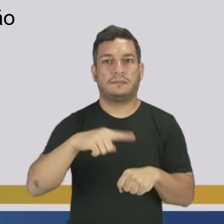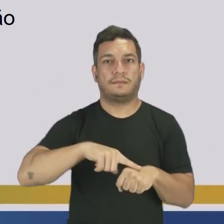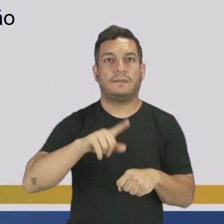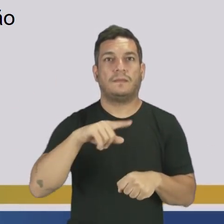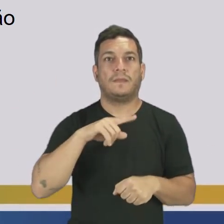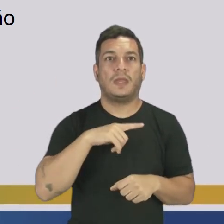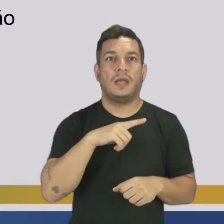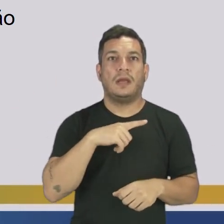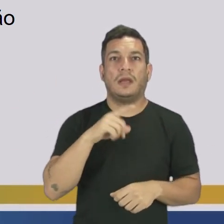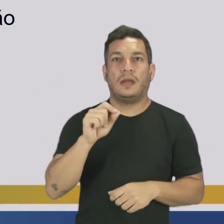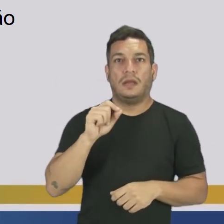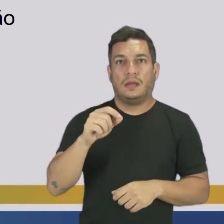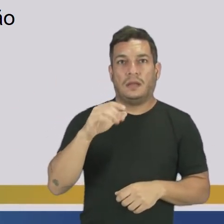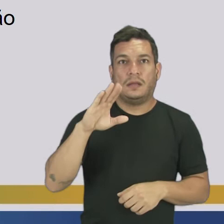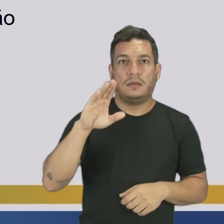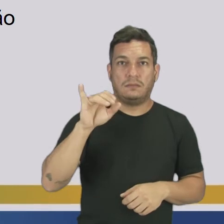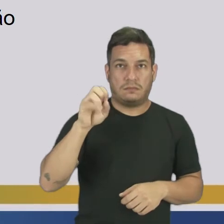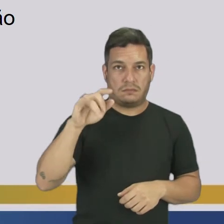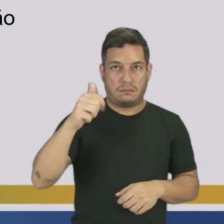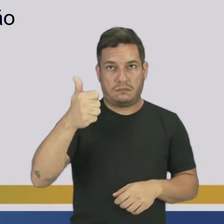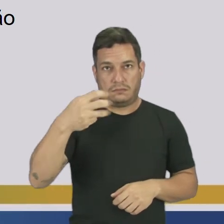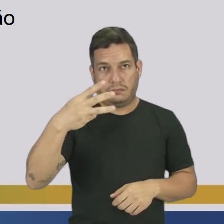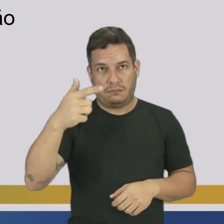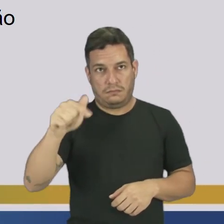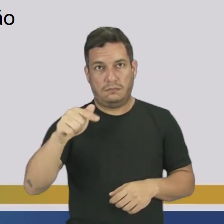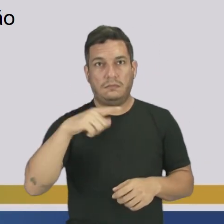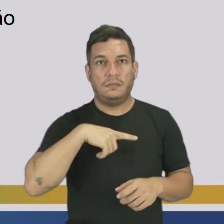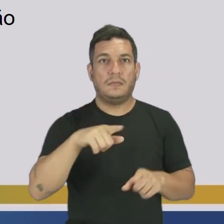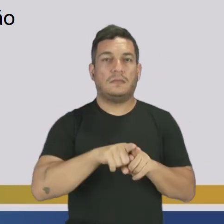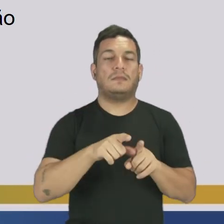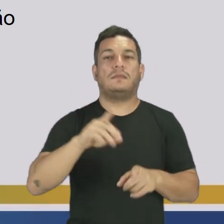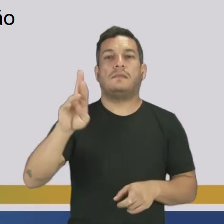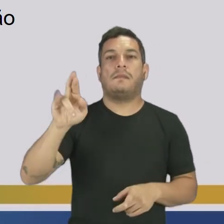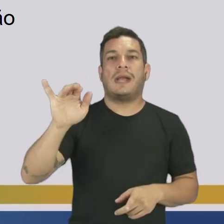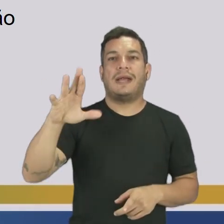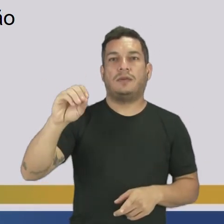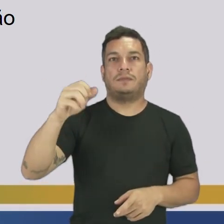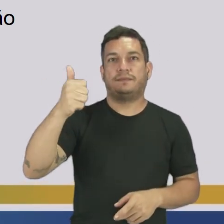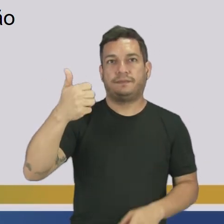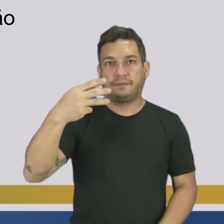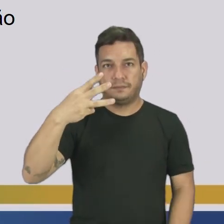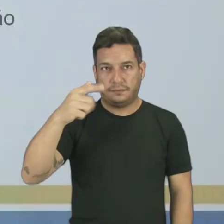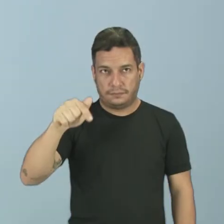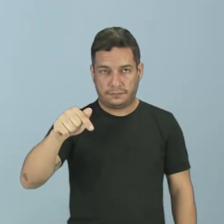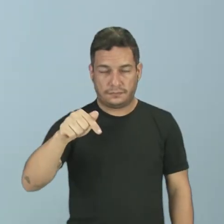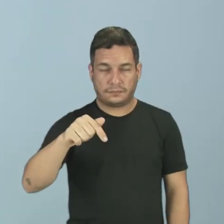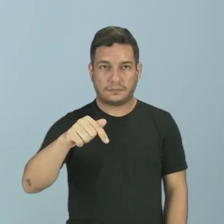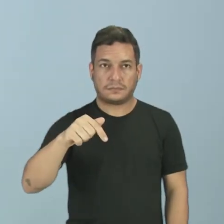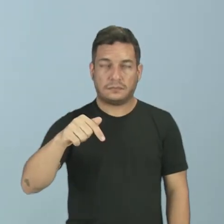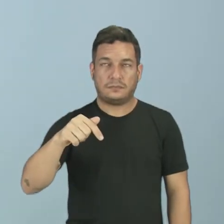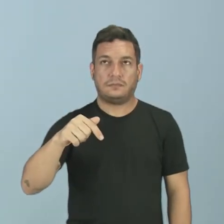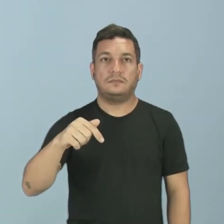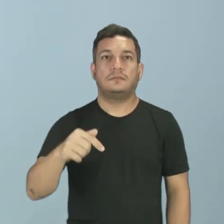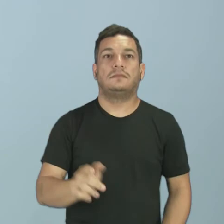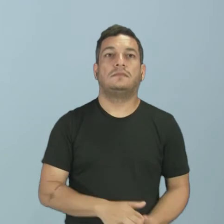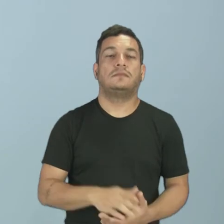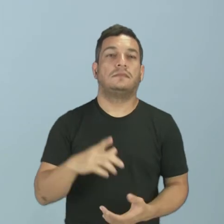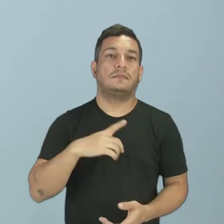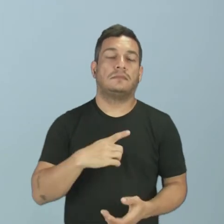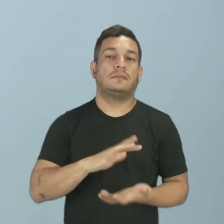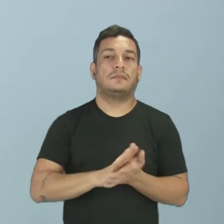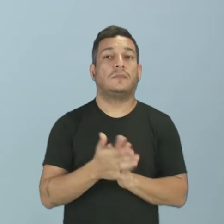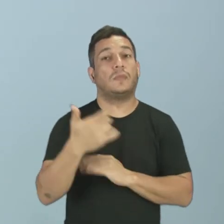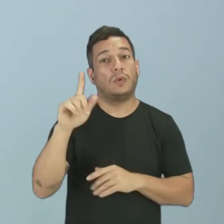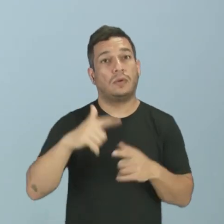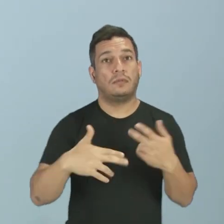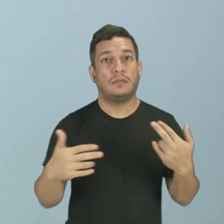césio-137, que se decompõe formando bário. A gente já viu que esses elementos pesados eles vão emitir radiação e se decompõem em outros